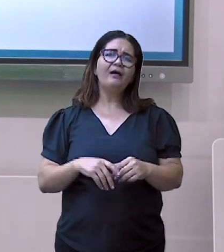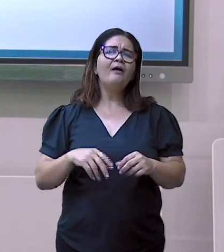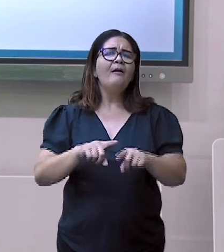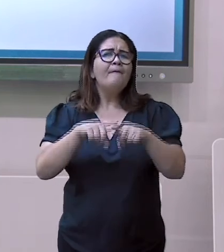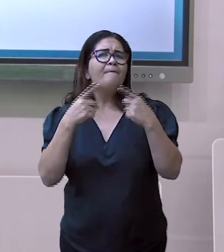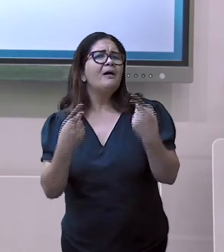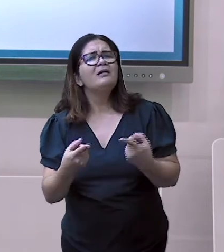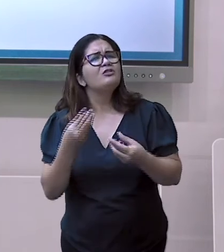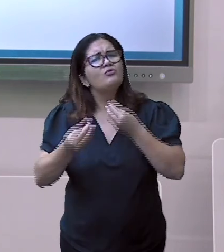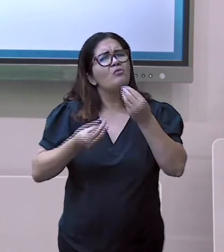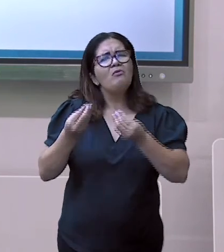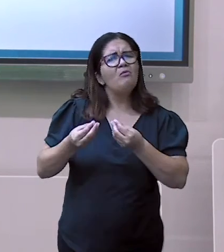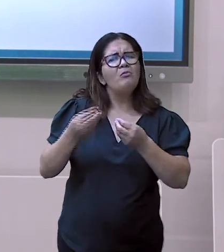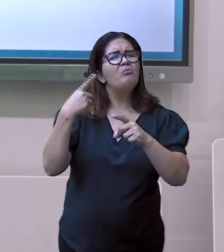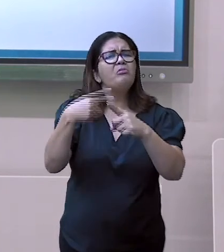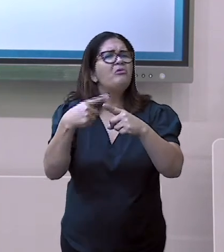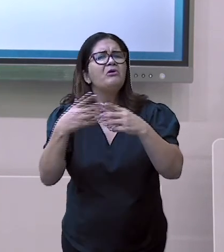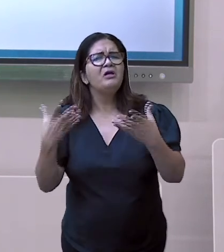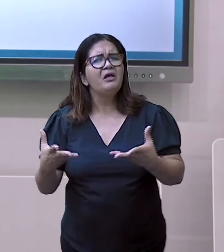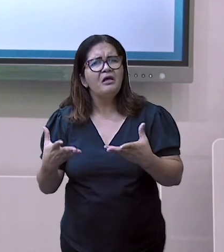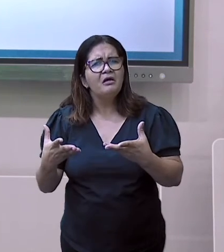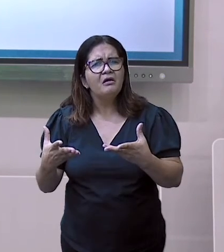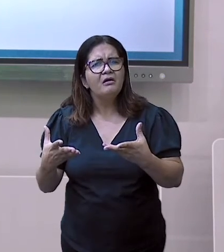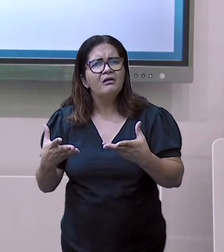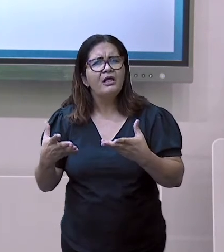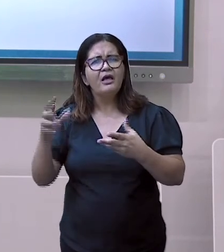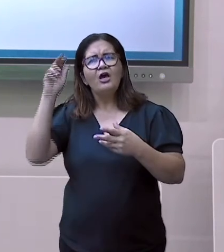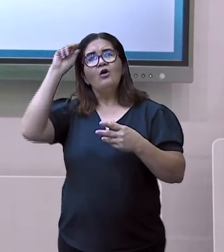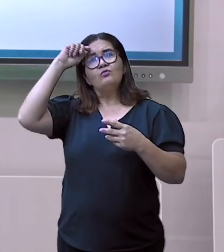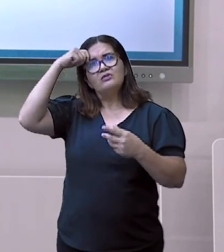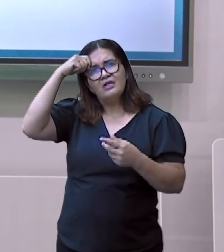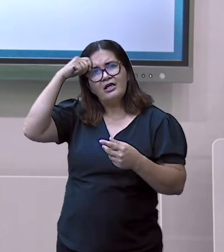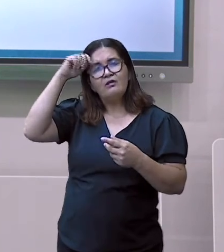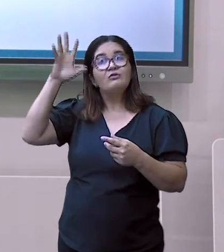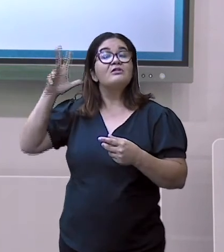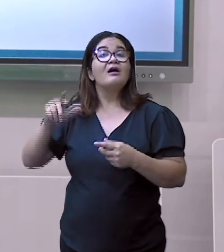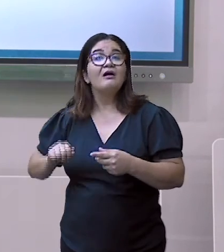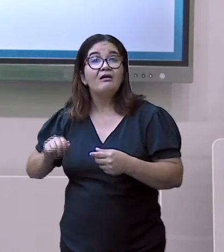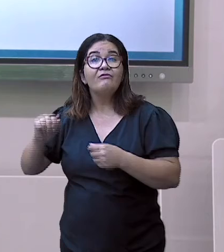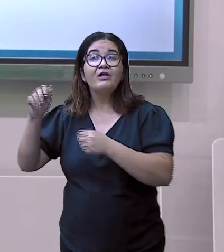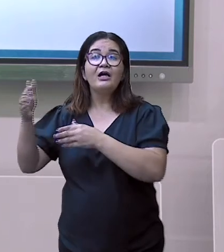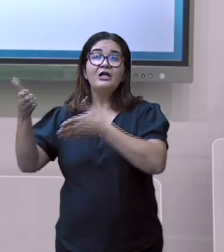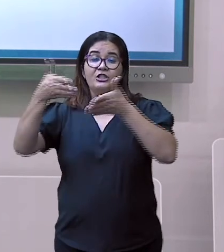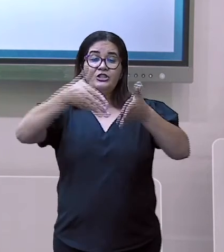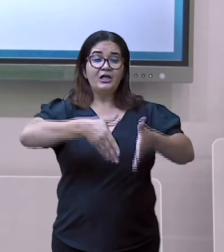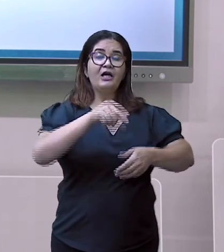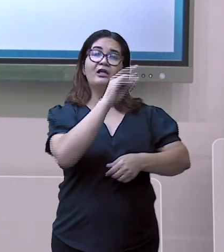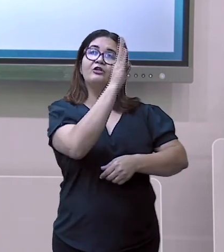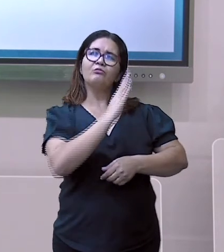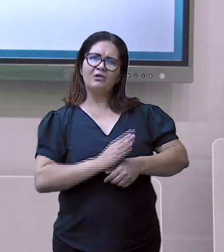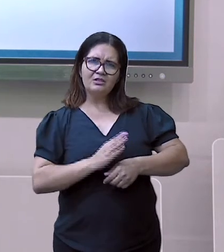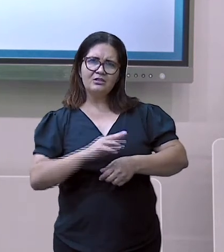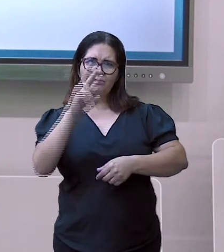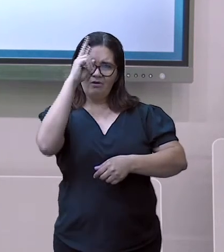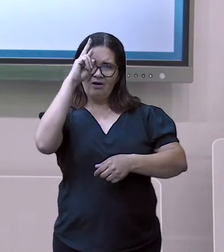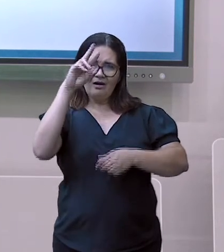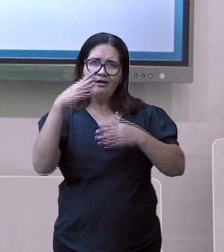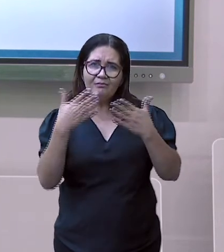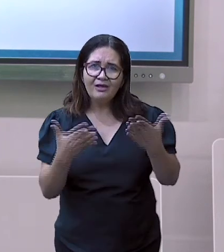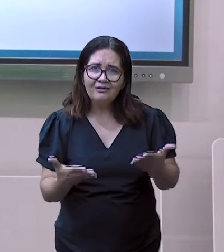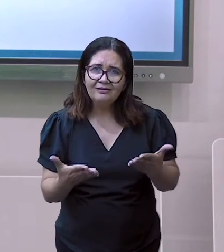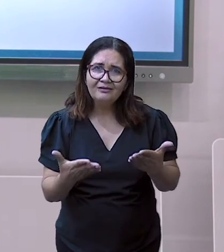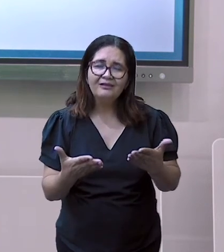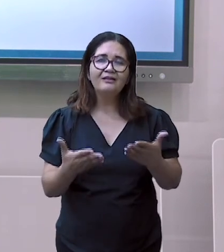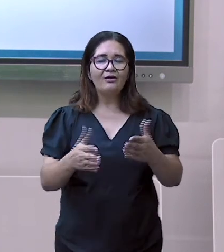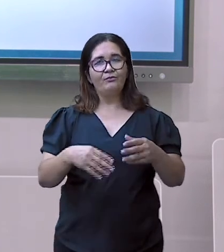nossa aula cita, não cita? Por que eles foram trazidos para cá? Vocês se recordam? Vamos pensar enquanto a gente lê